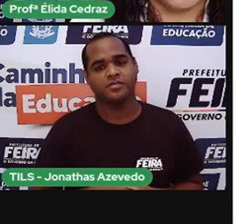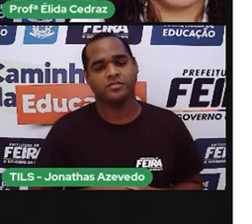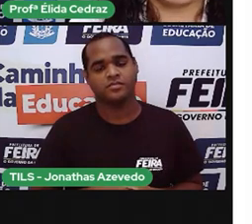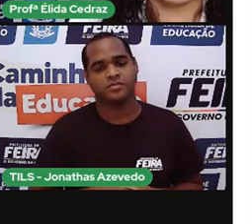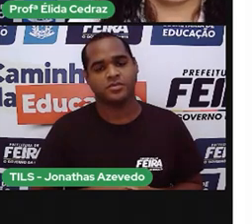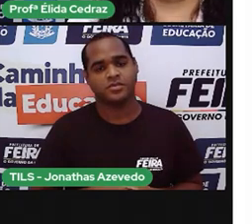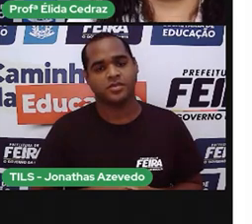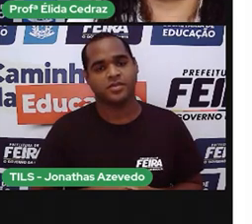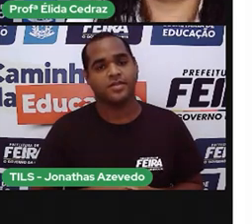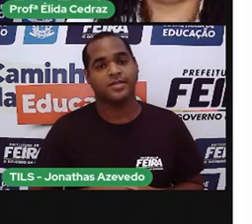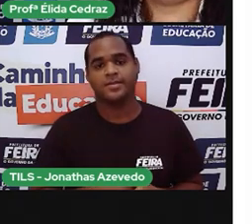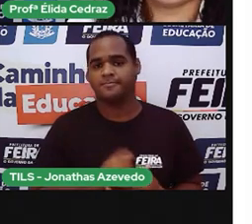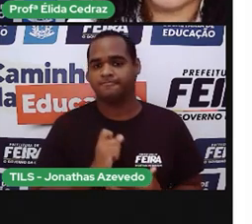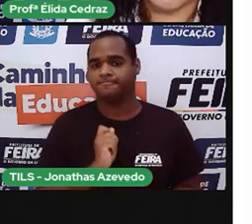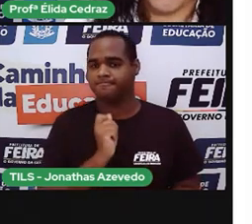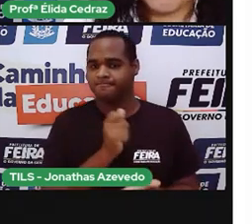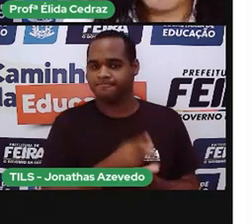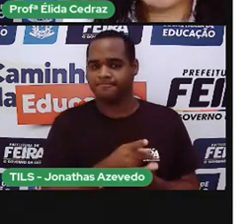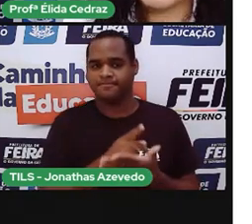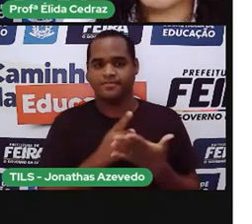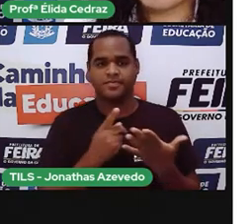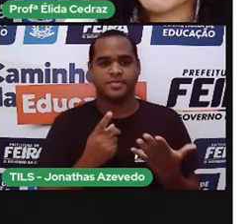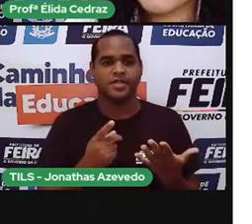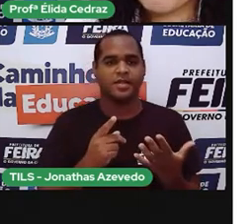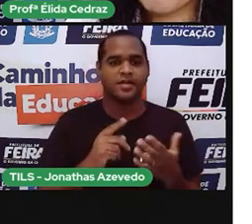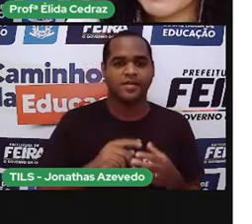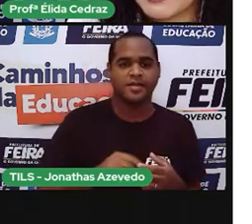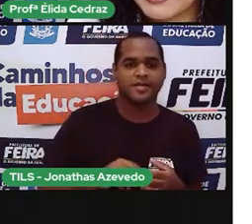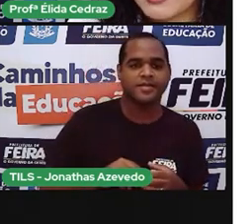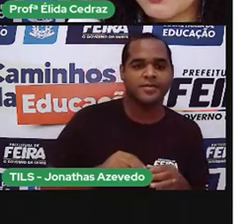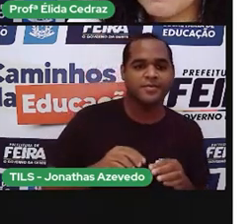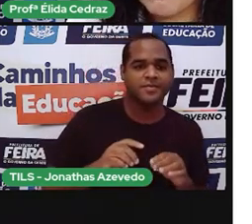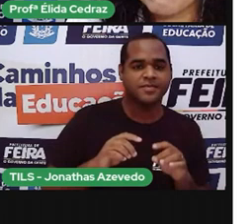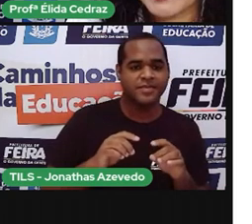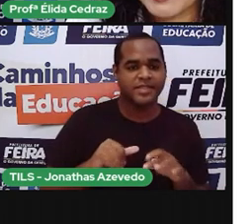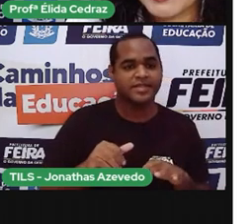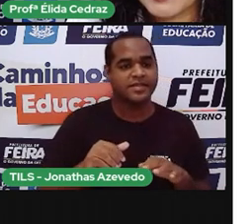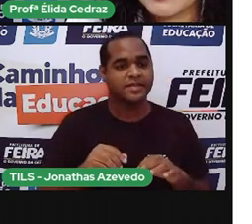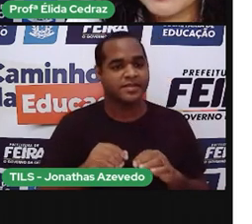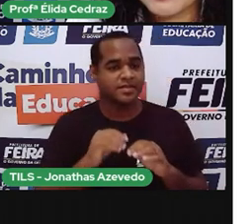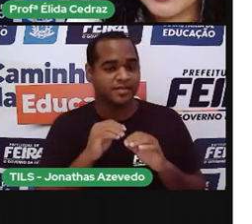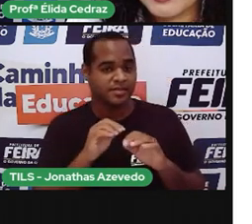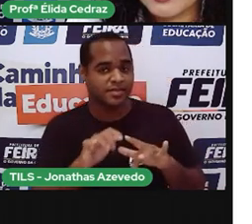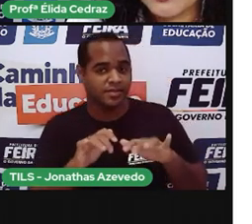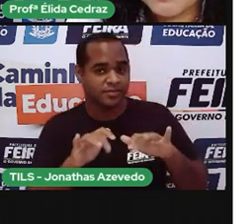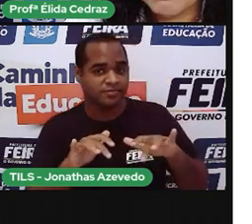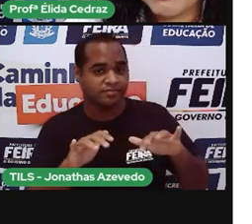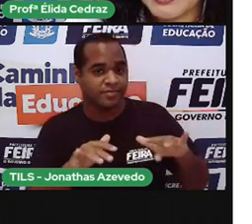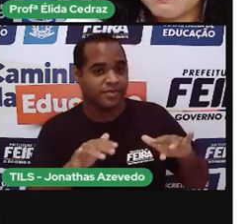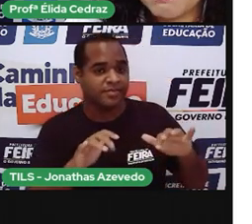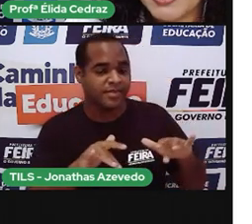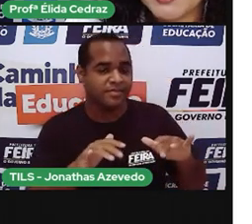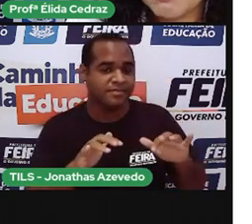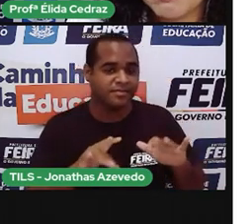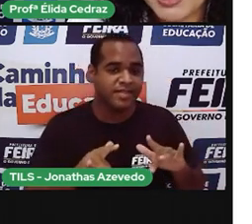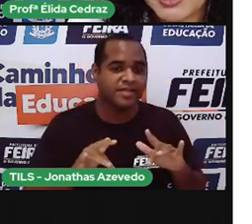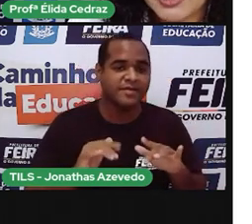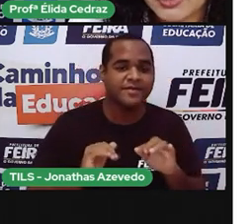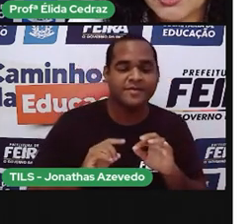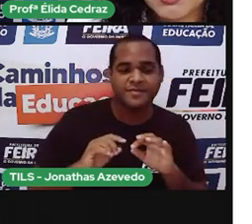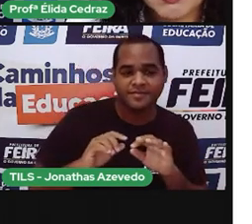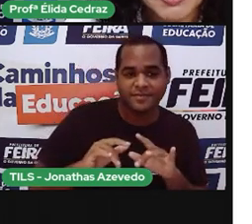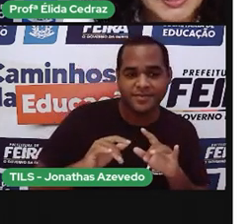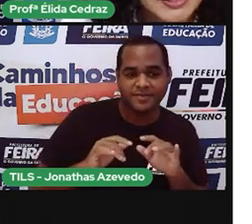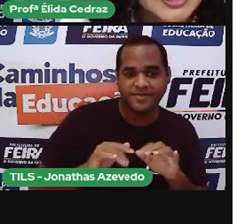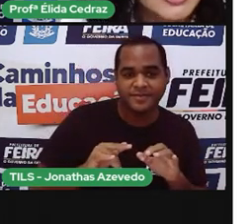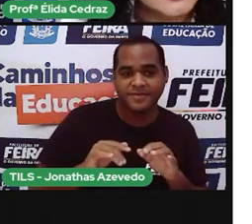e eu comprei um pianinho limpinho pianinho plim plim plim